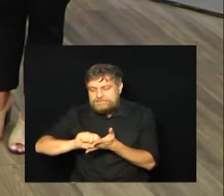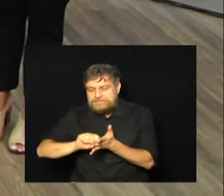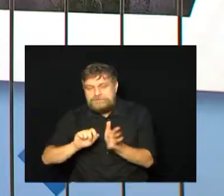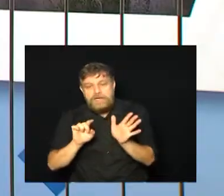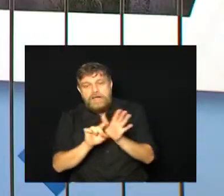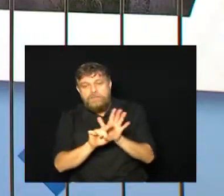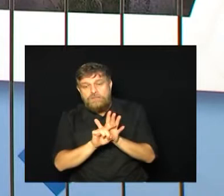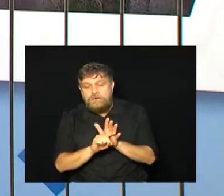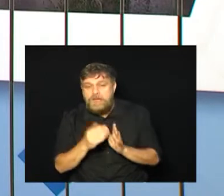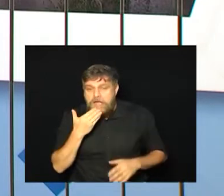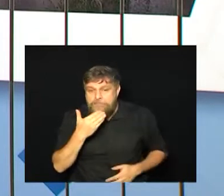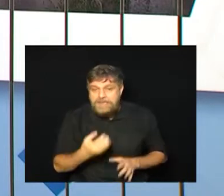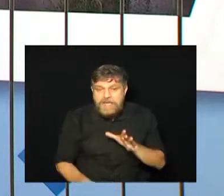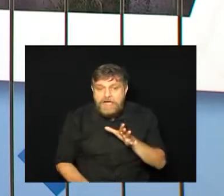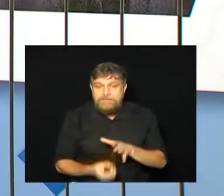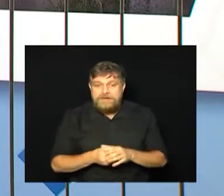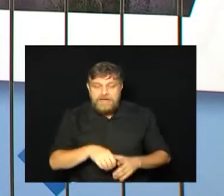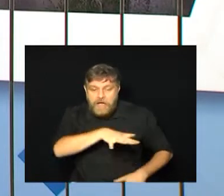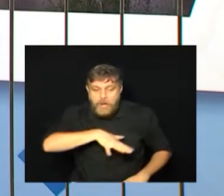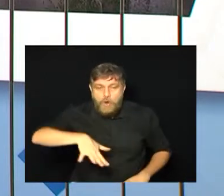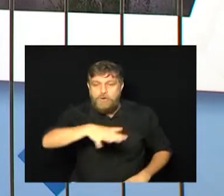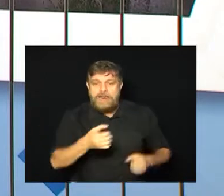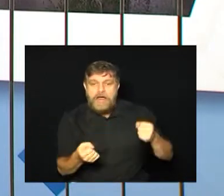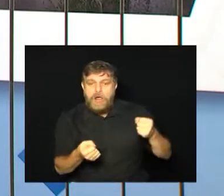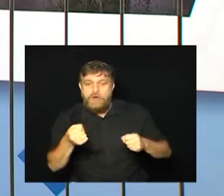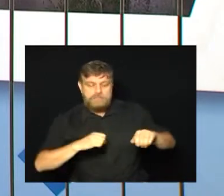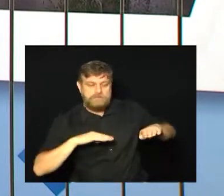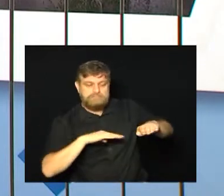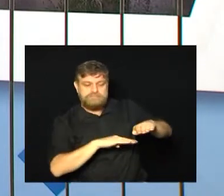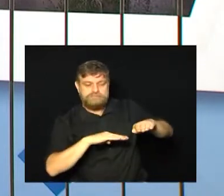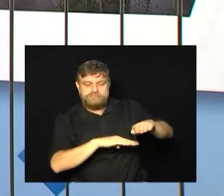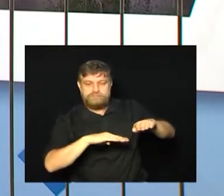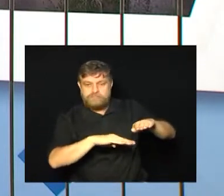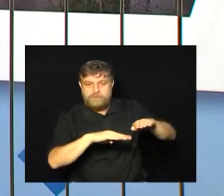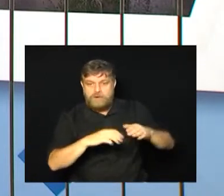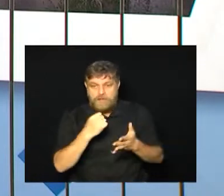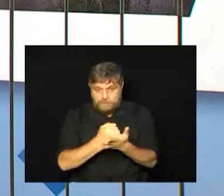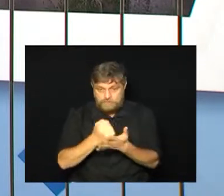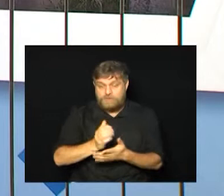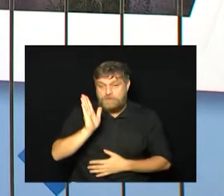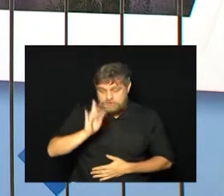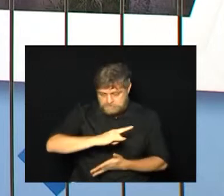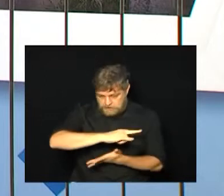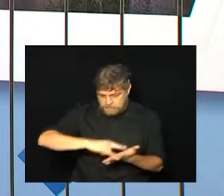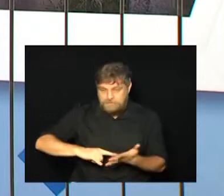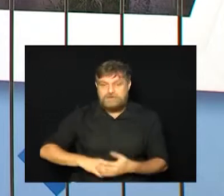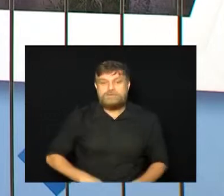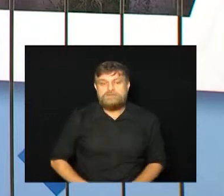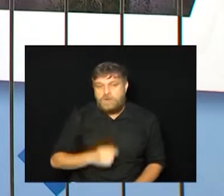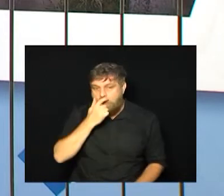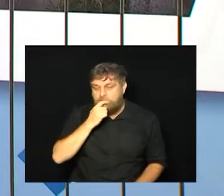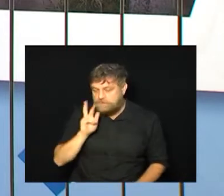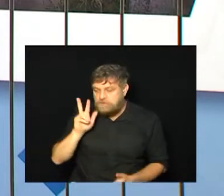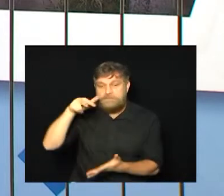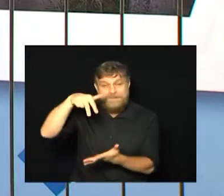a criação de um bolsão de estacionamento. Ele já protocolou esse documento e o Michel Amorim foi até o